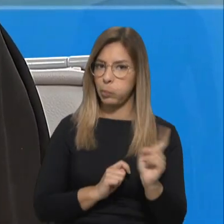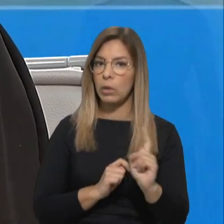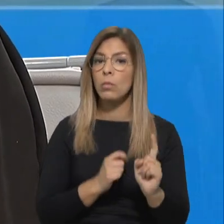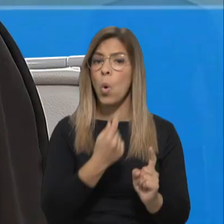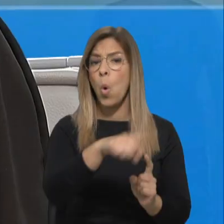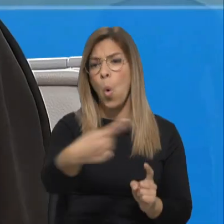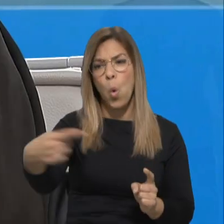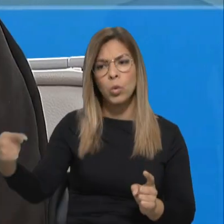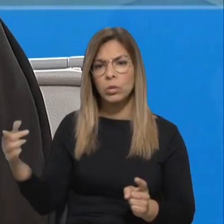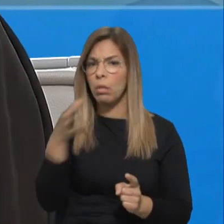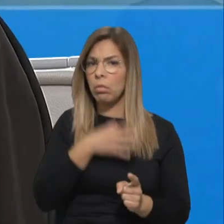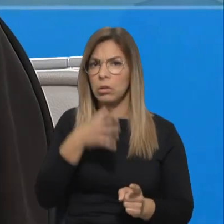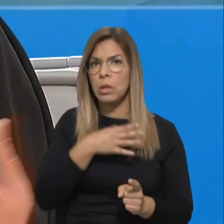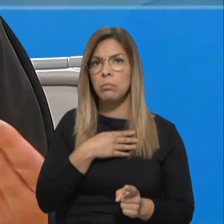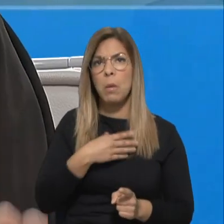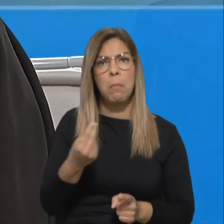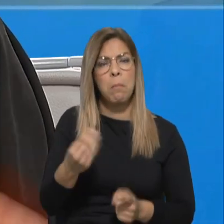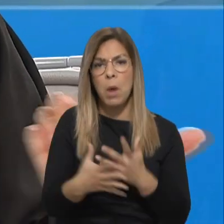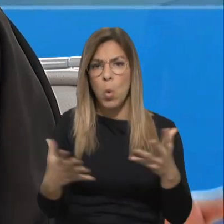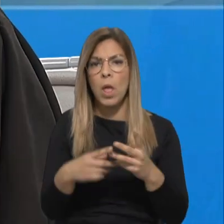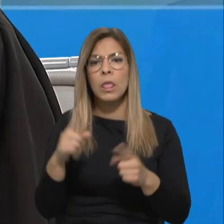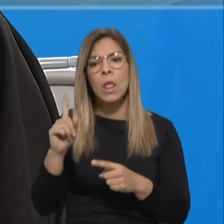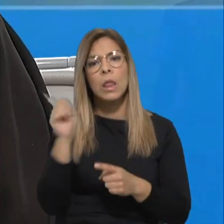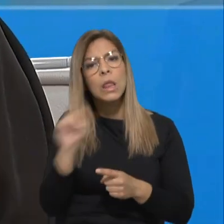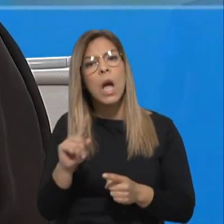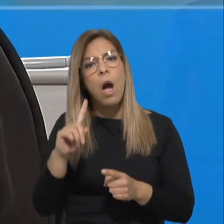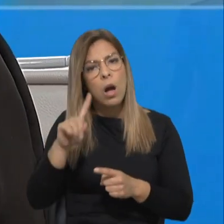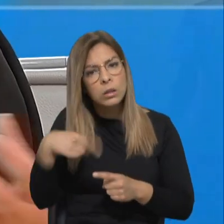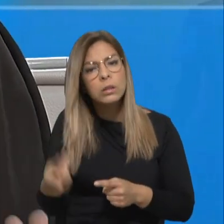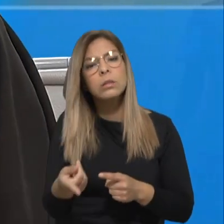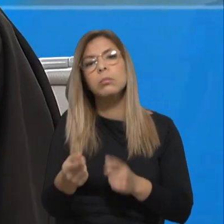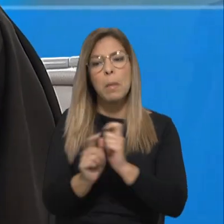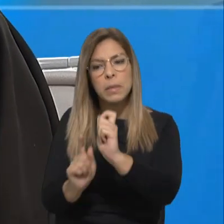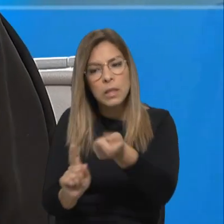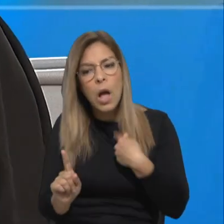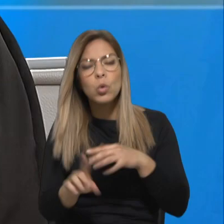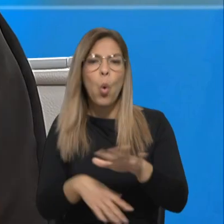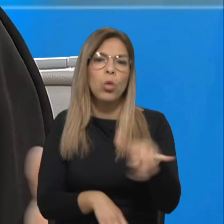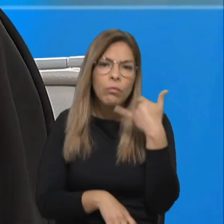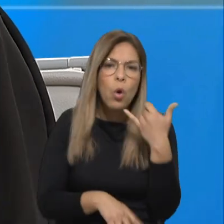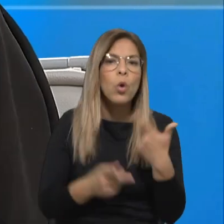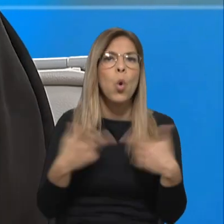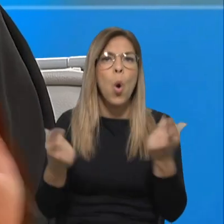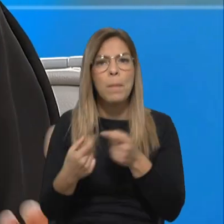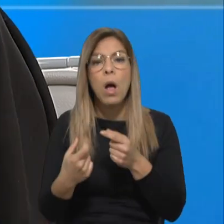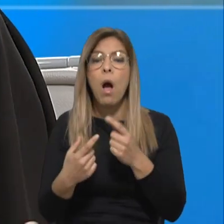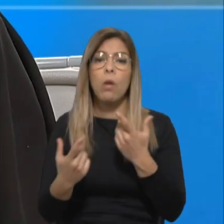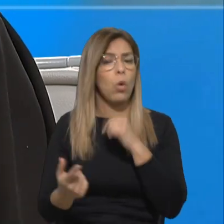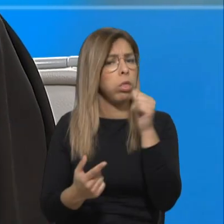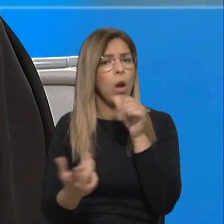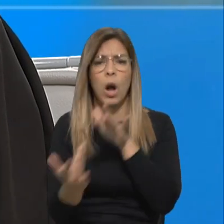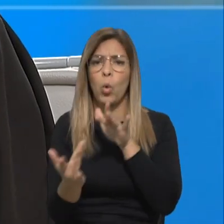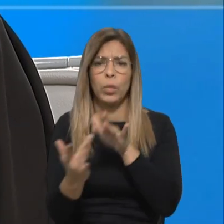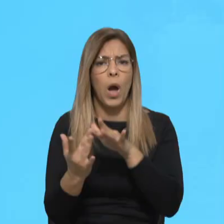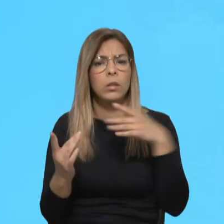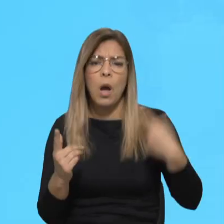nos dizem, e me dizem a mim muitas vezes no dia a seguir, com mensagens, com telefonemas, com e-mails, e eu vou mantendo contacto quase diário com a maior